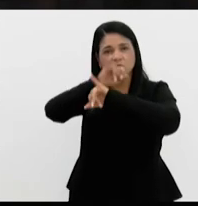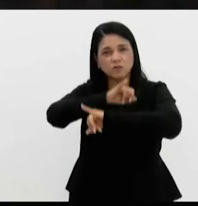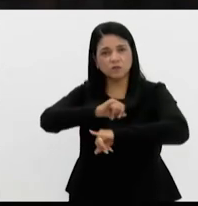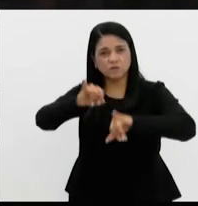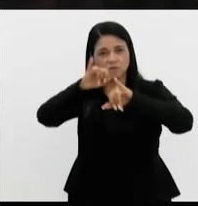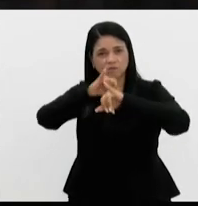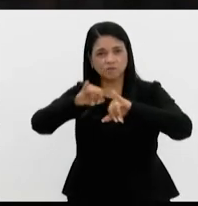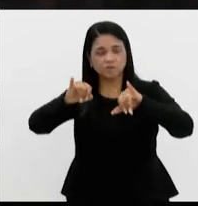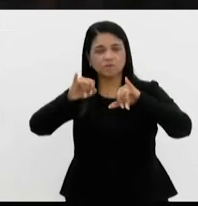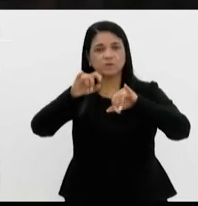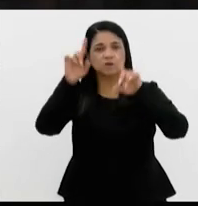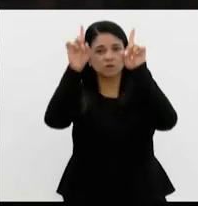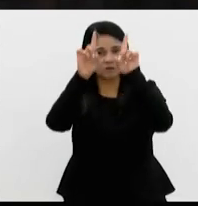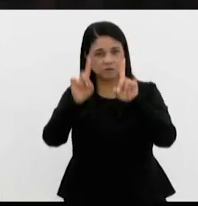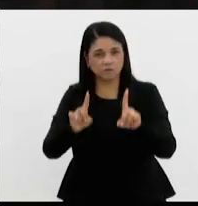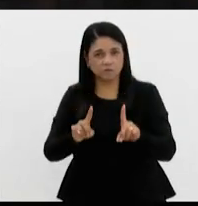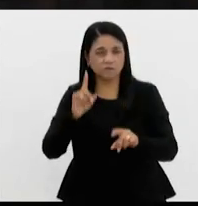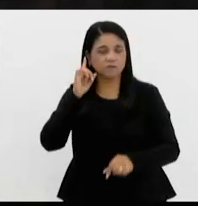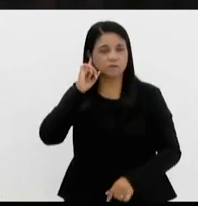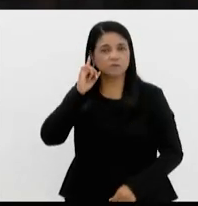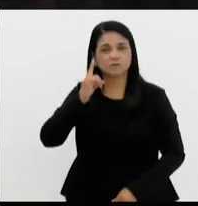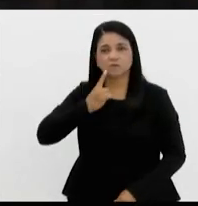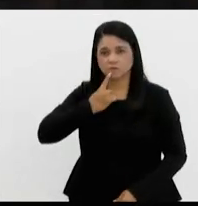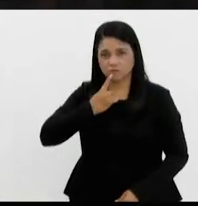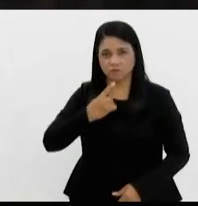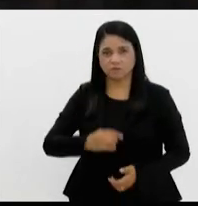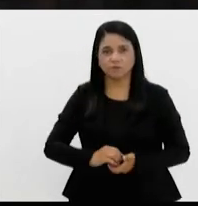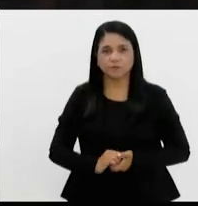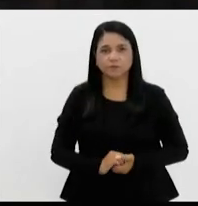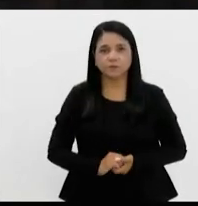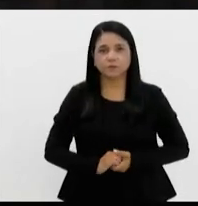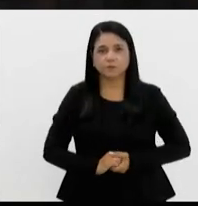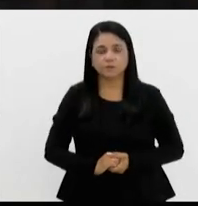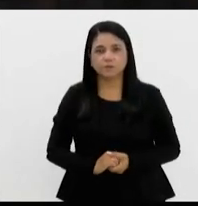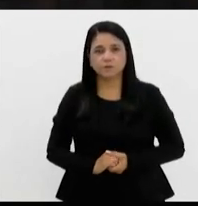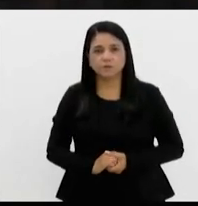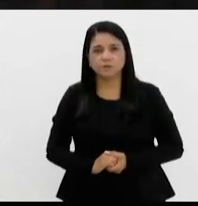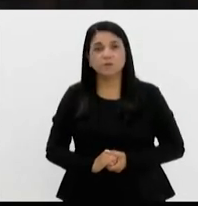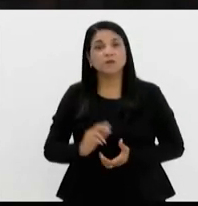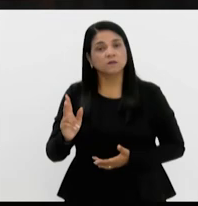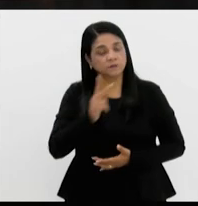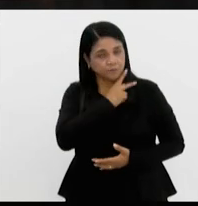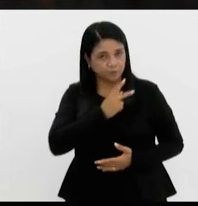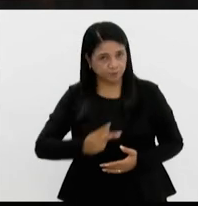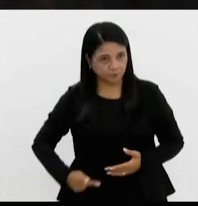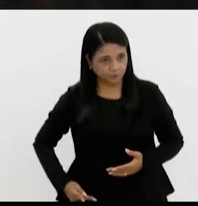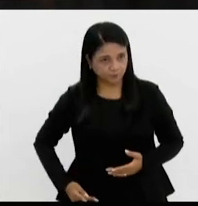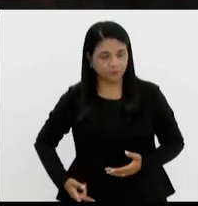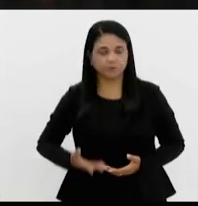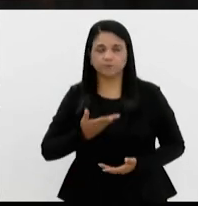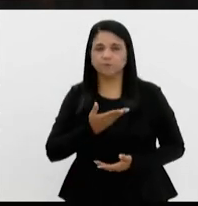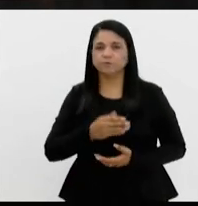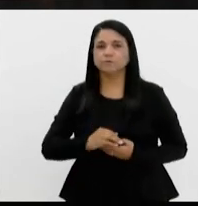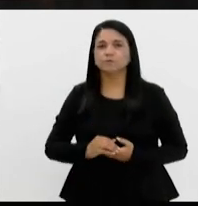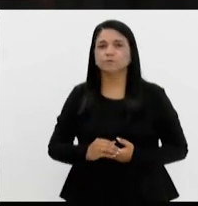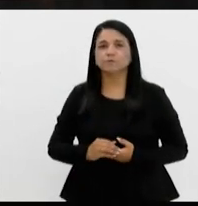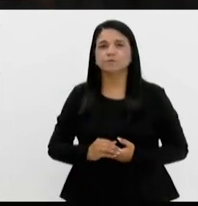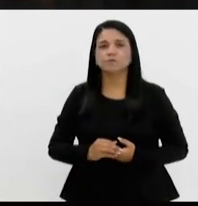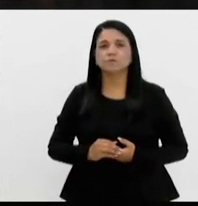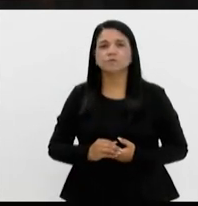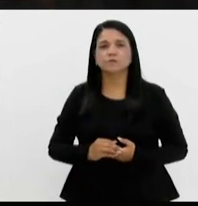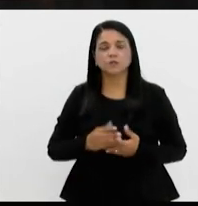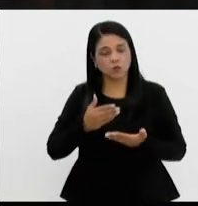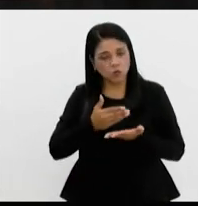aos deficientes auditivos. Senhora presidente, eu, no